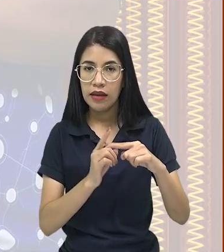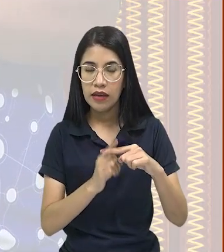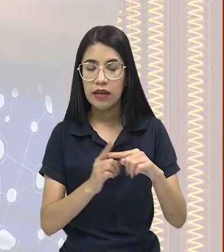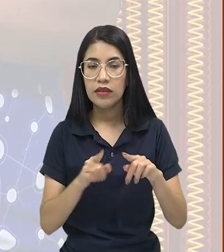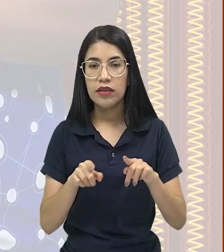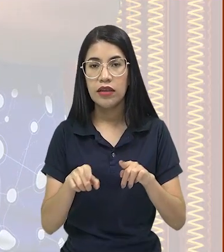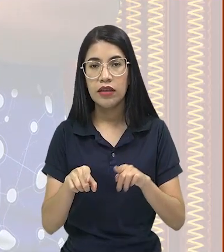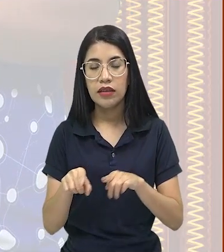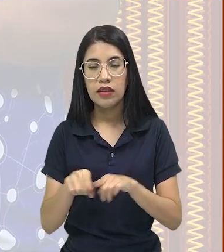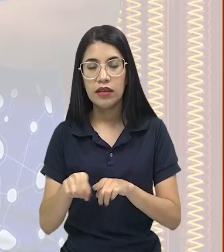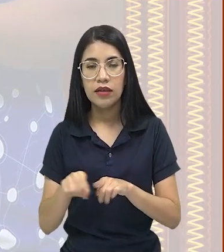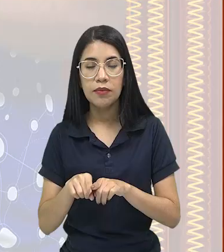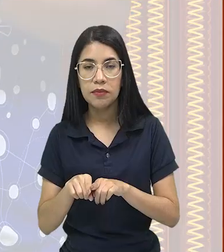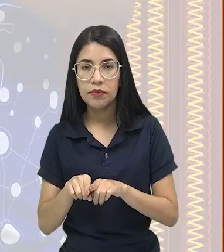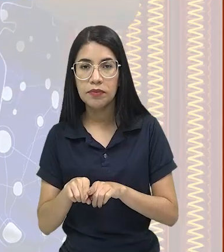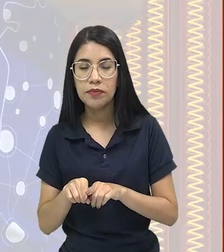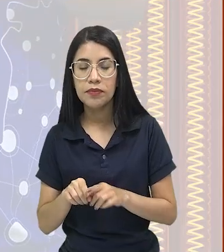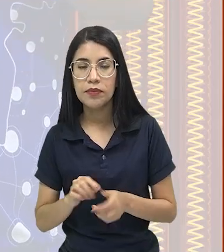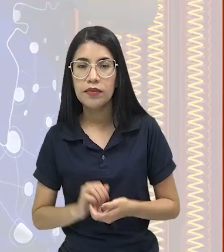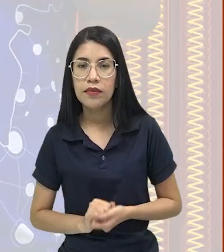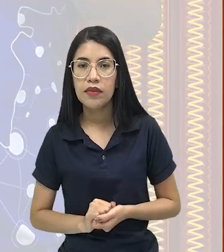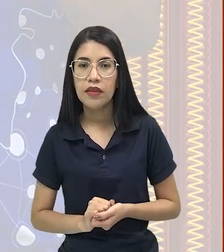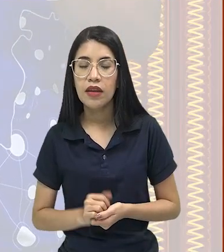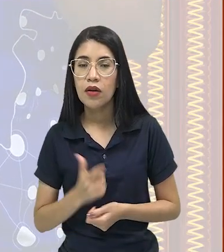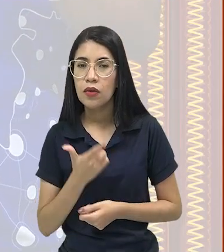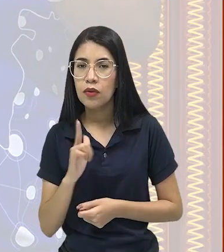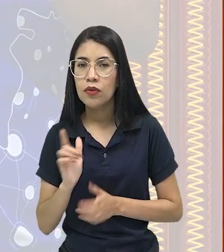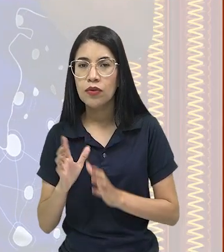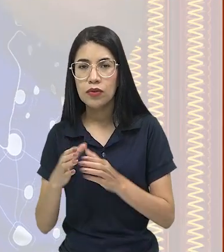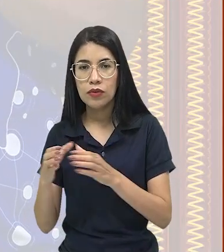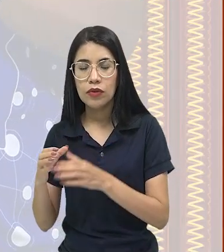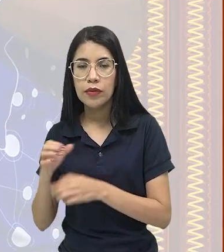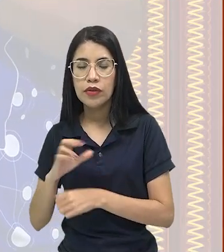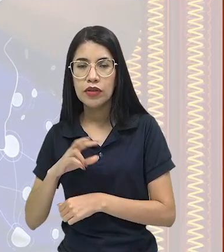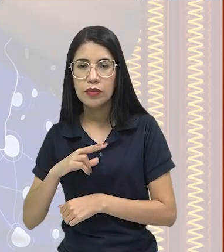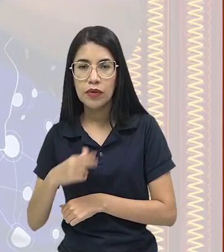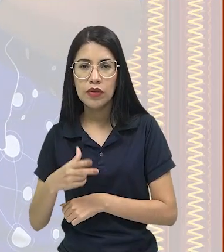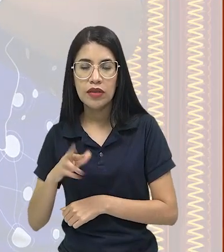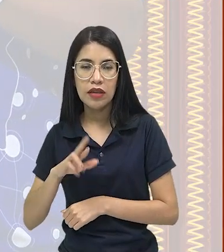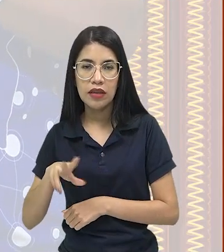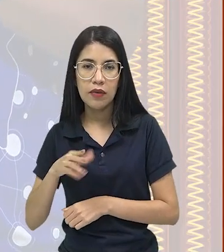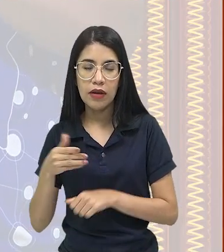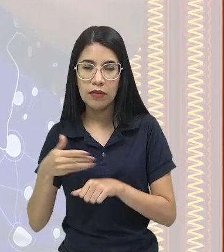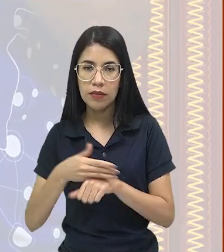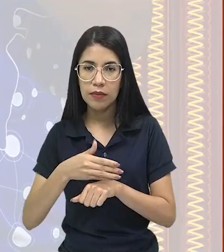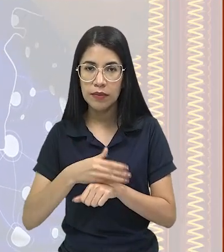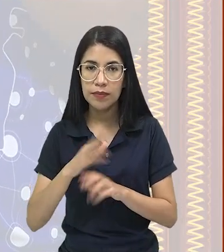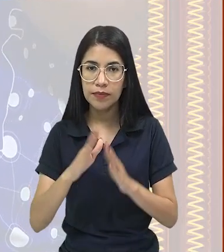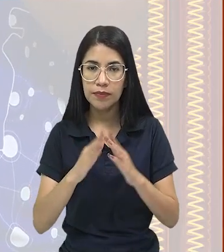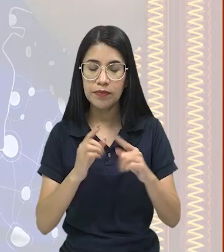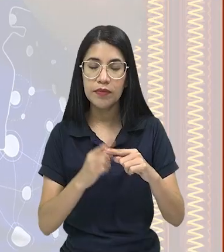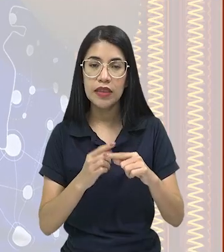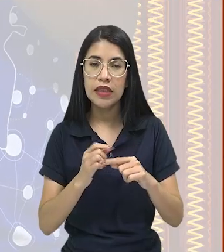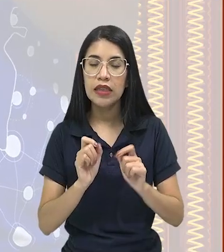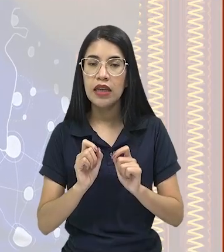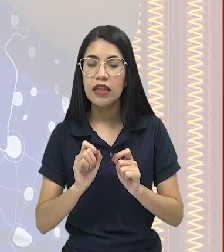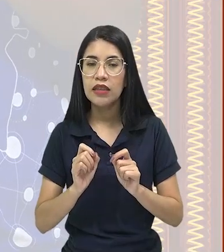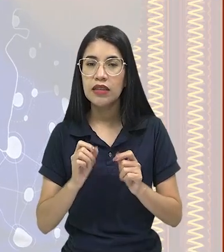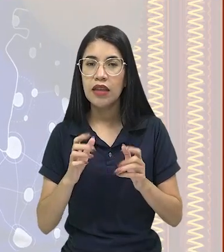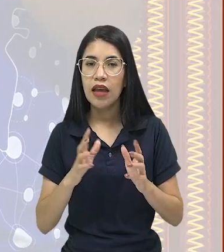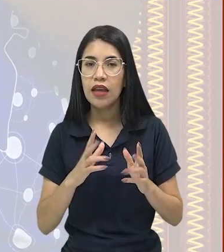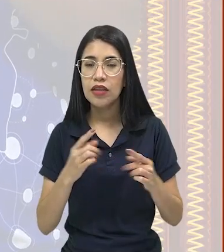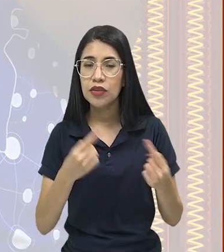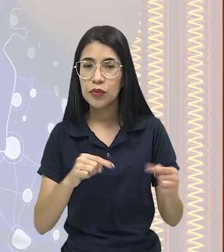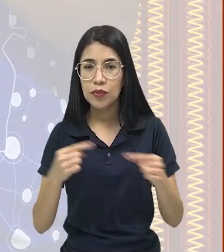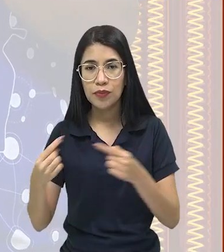quanto os outros portugueses que não faziam parte da igreja, o que acontecia? Eles brigavam